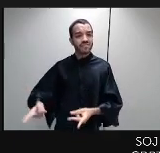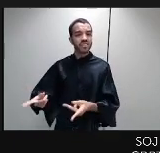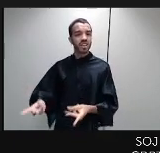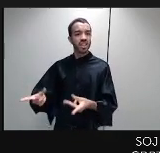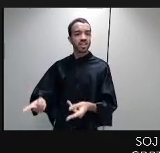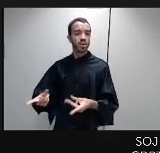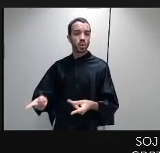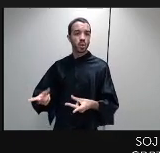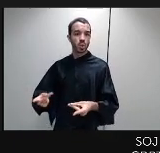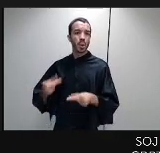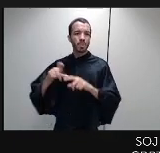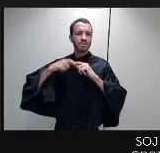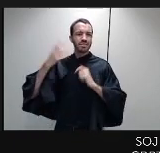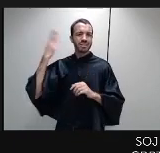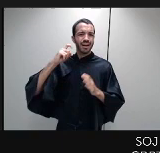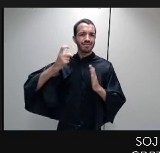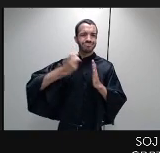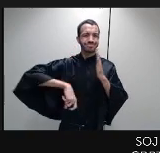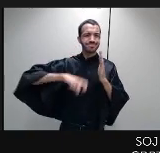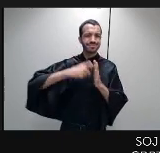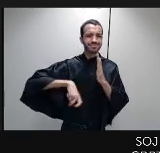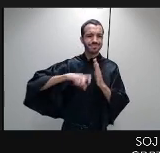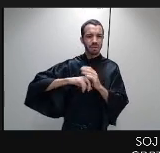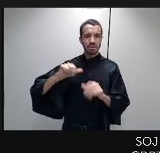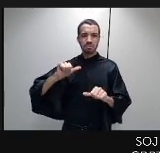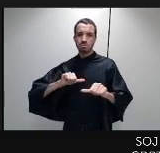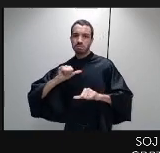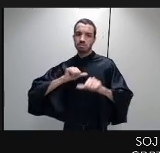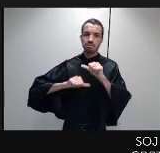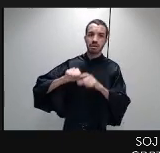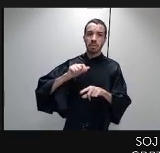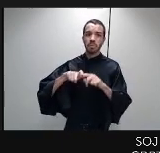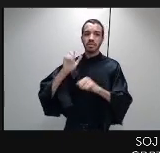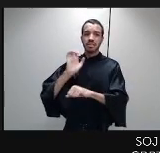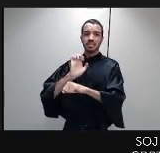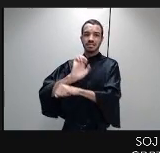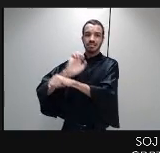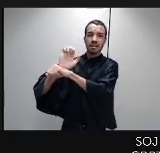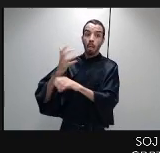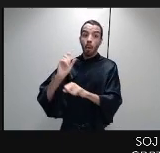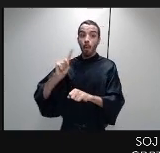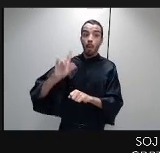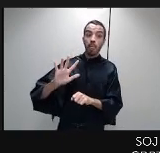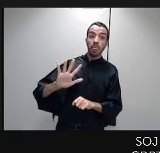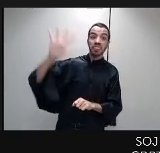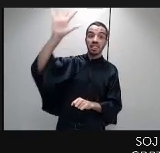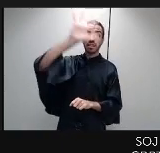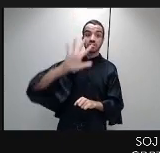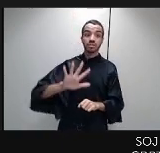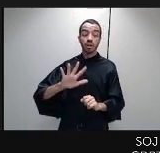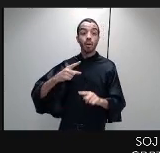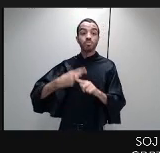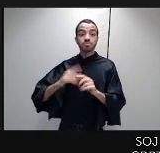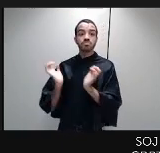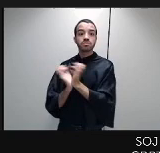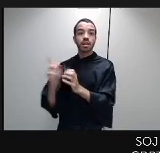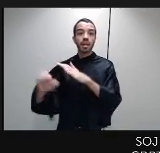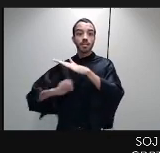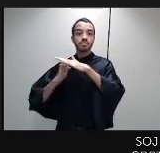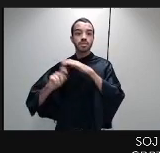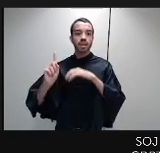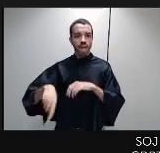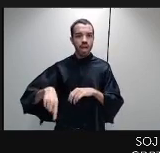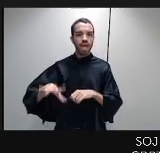E se ele demonstra aqui ó eu Consultei o cadastro Nacional essa empresa era do ramo de combustíveis empresa tinha domicílio lá